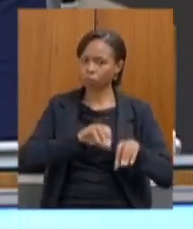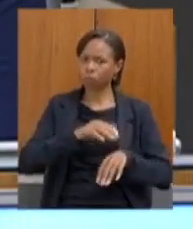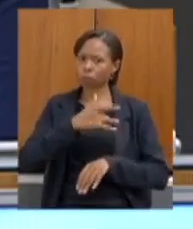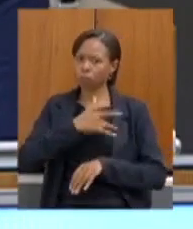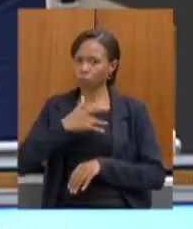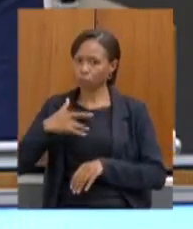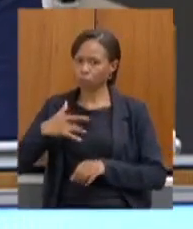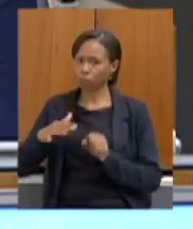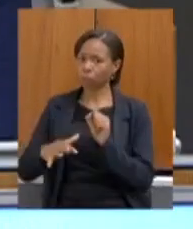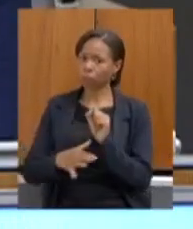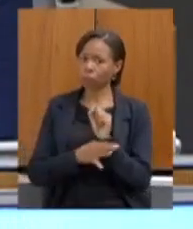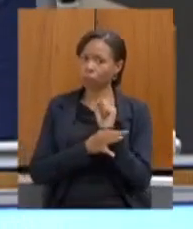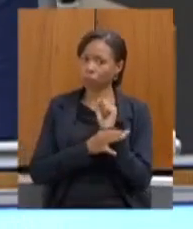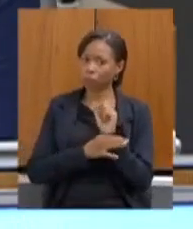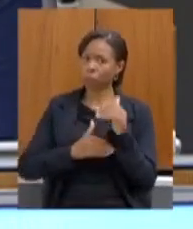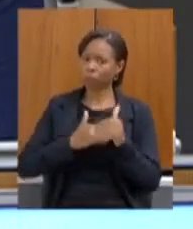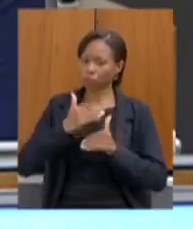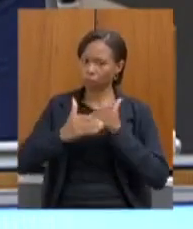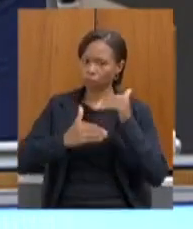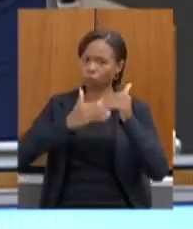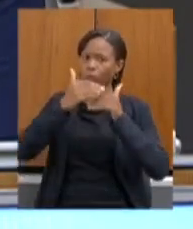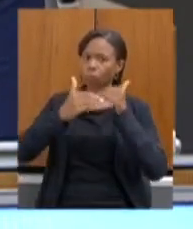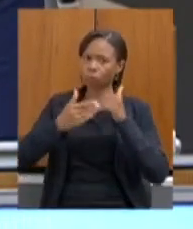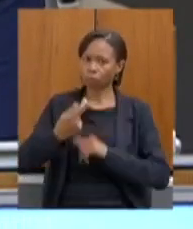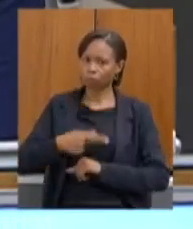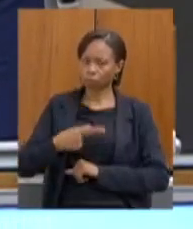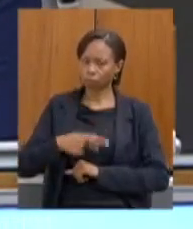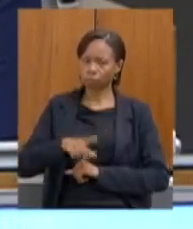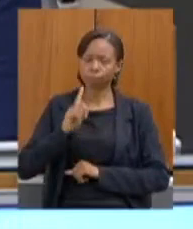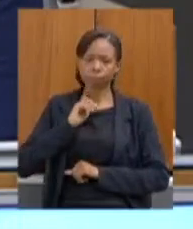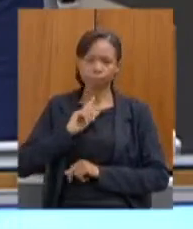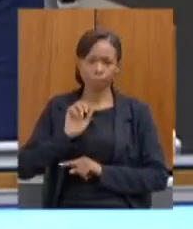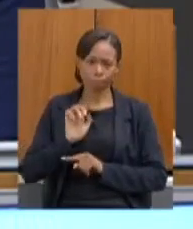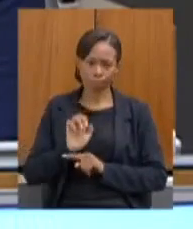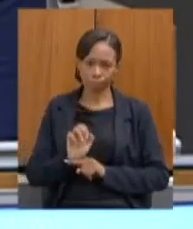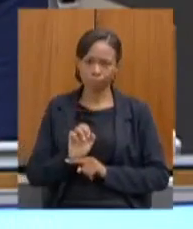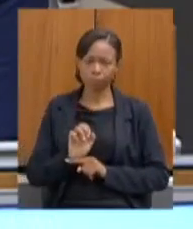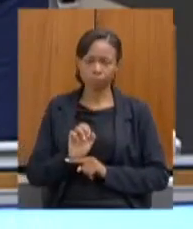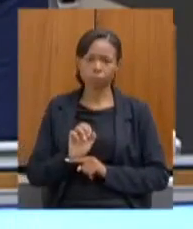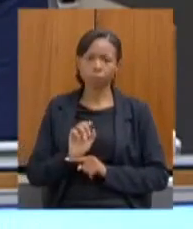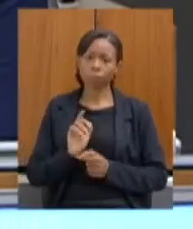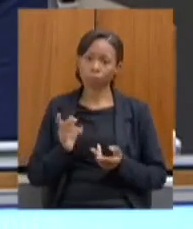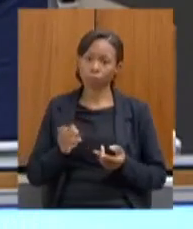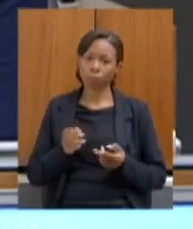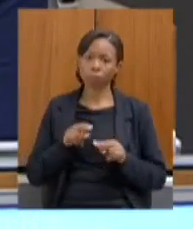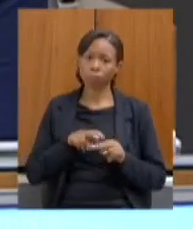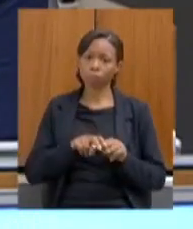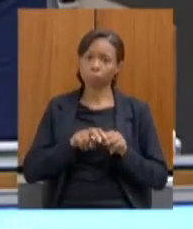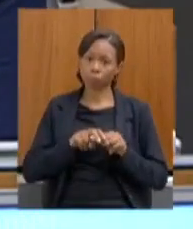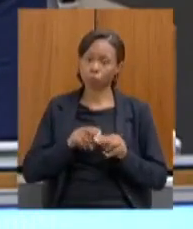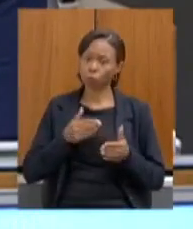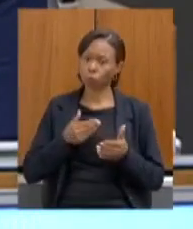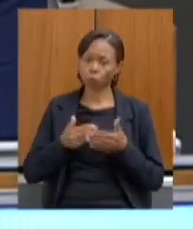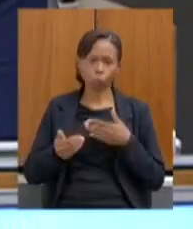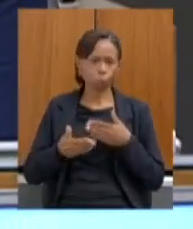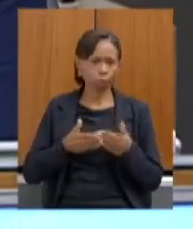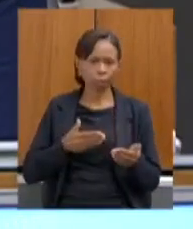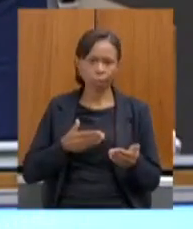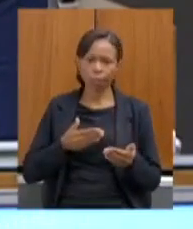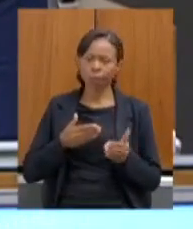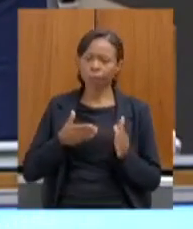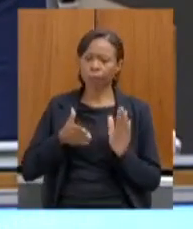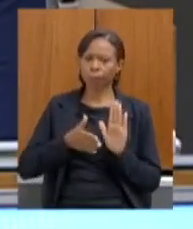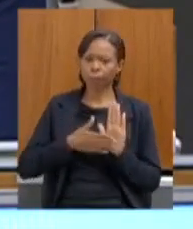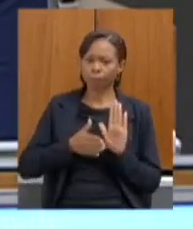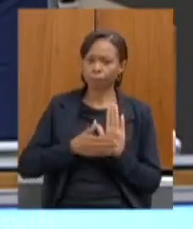saúde, segurança e desenvolvimento para o nosso Estado. Nesse sentido, toda ideia, proposta,